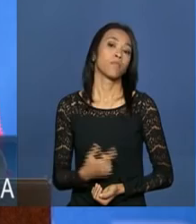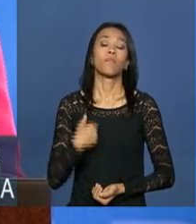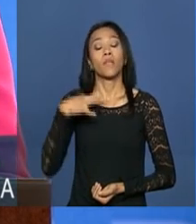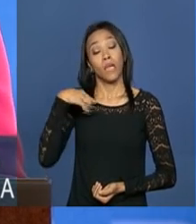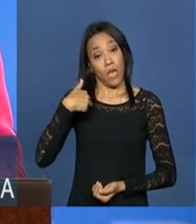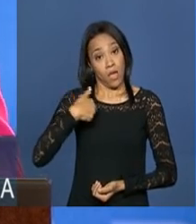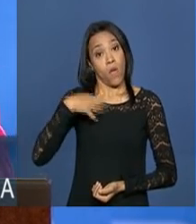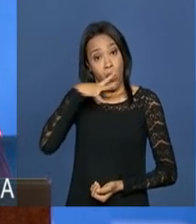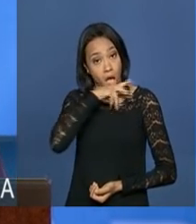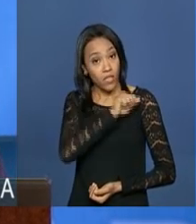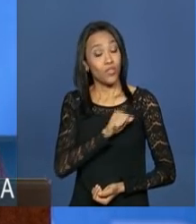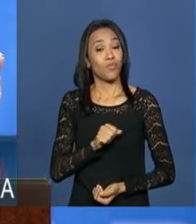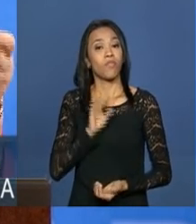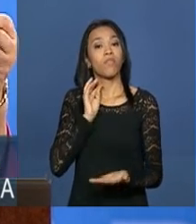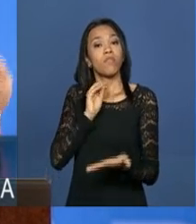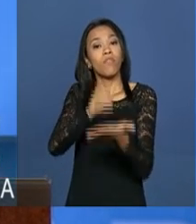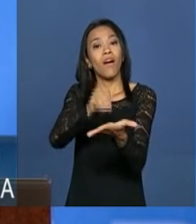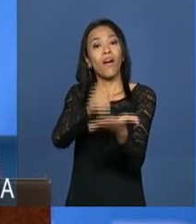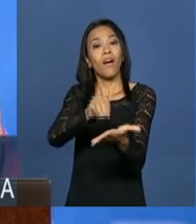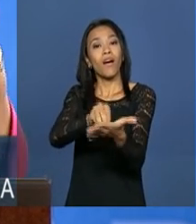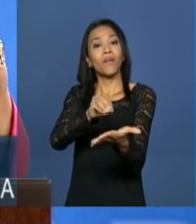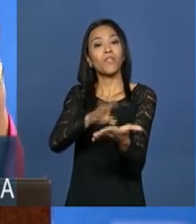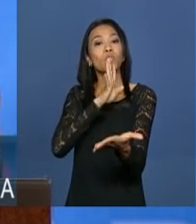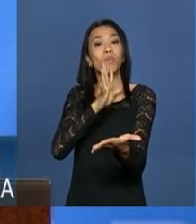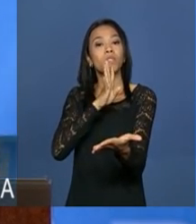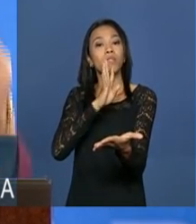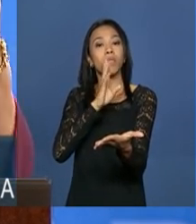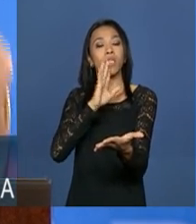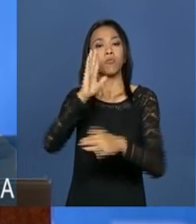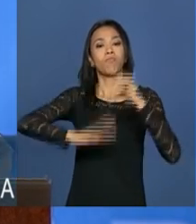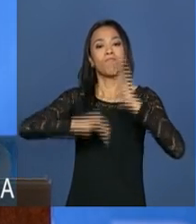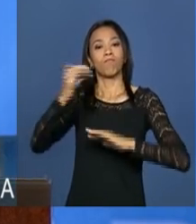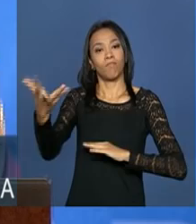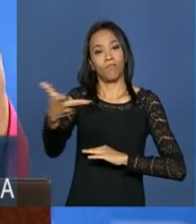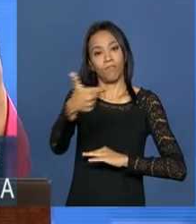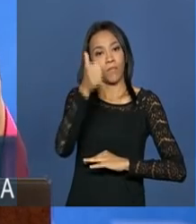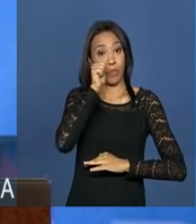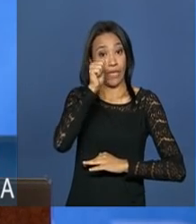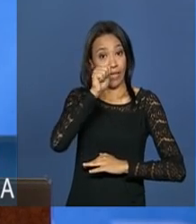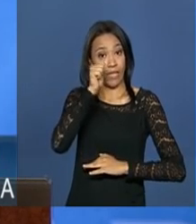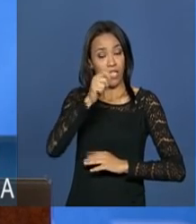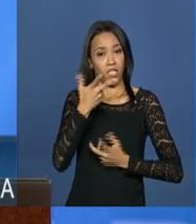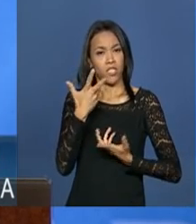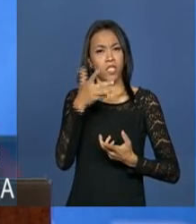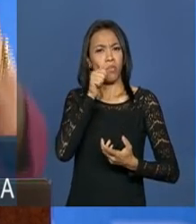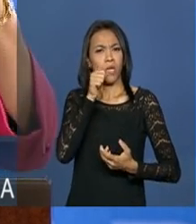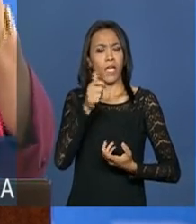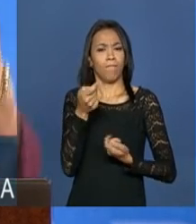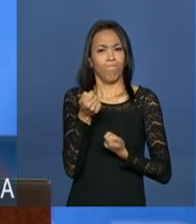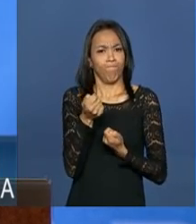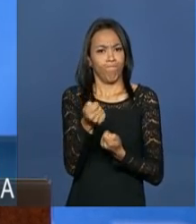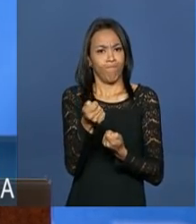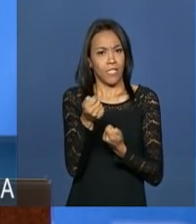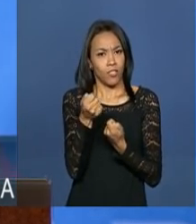Acho que é um desconhecimento imenso da capacidade da mulher resistir